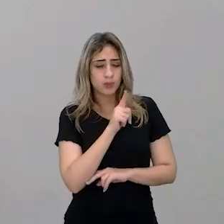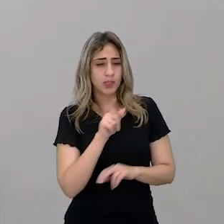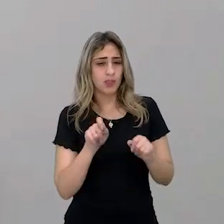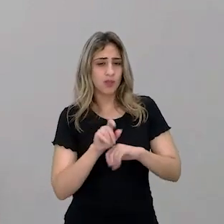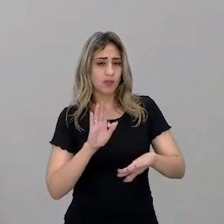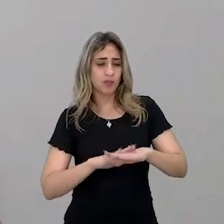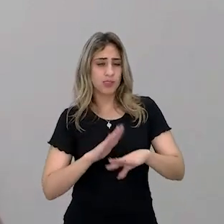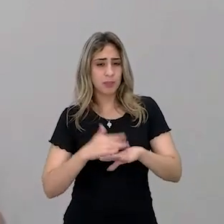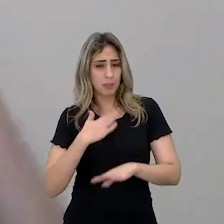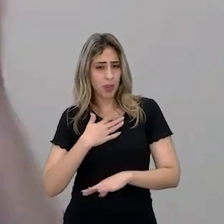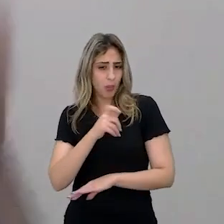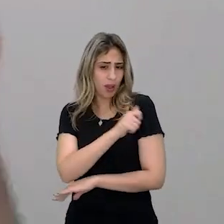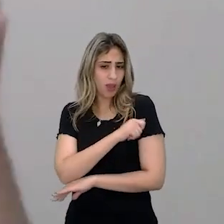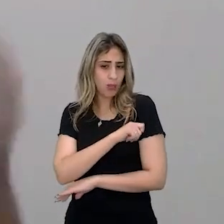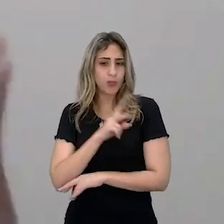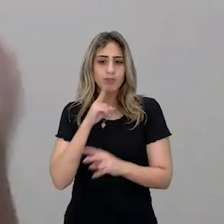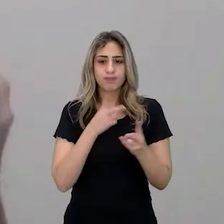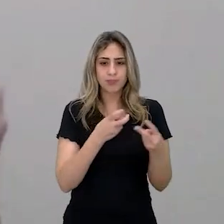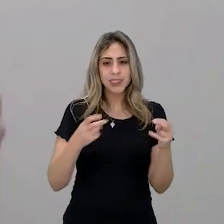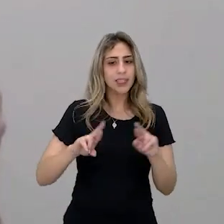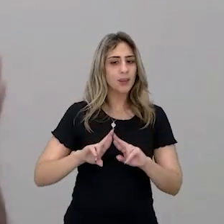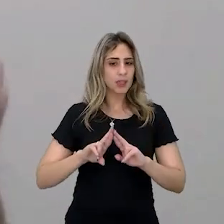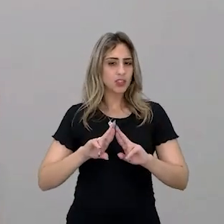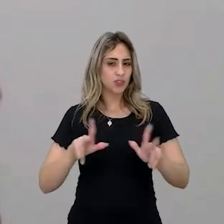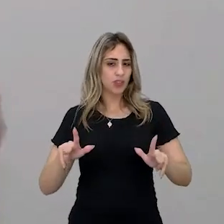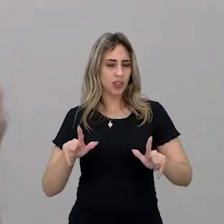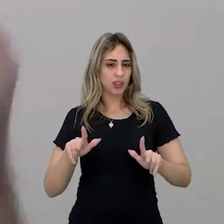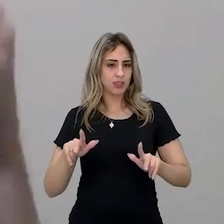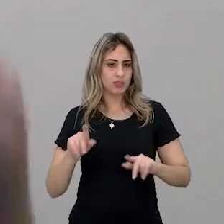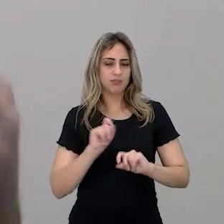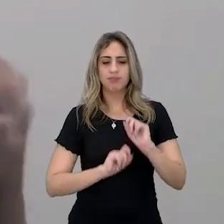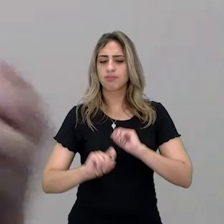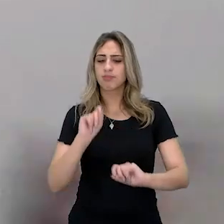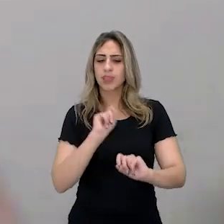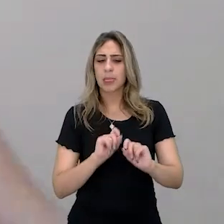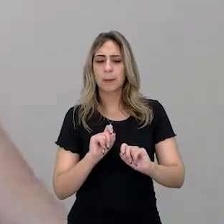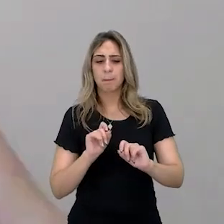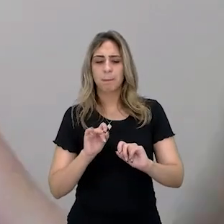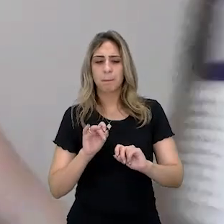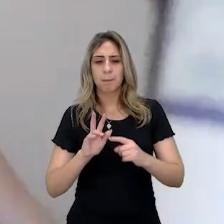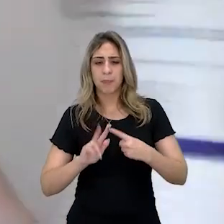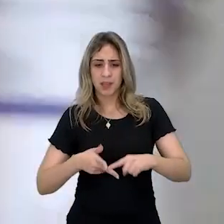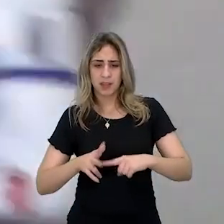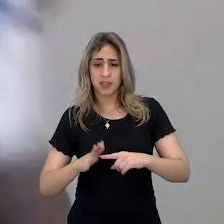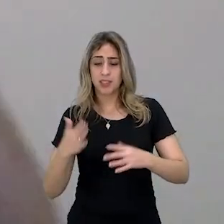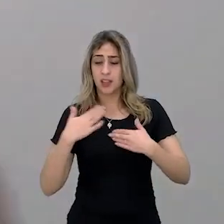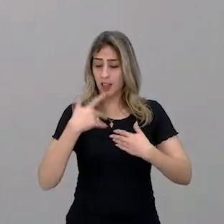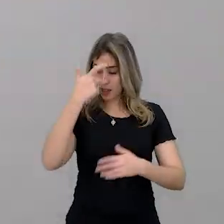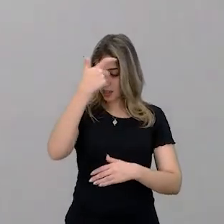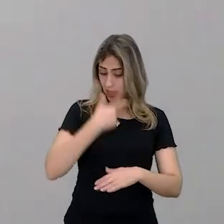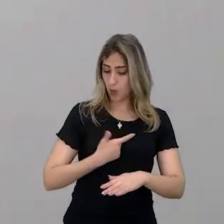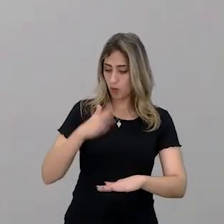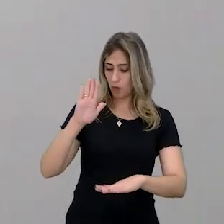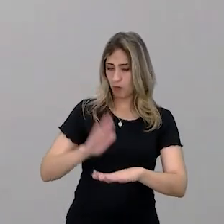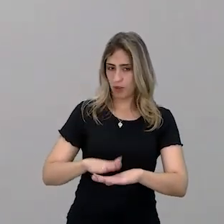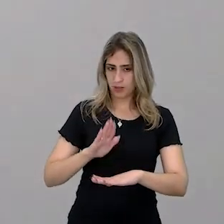com que o meu estudante perceba essa diferença de que mecanizar é eu